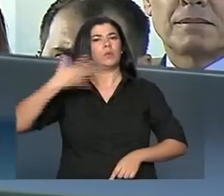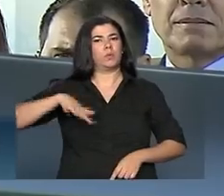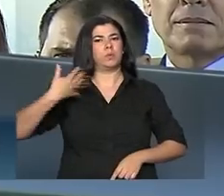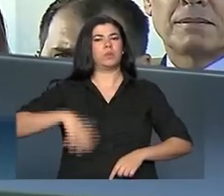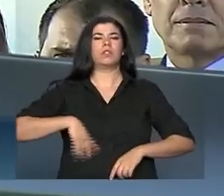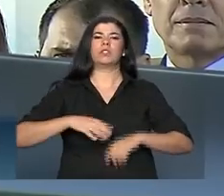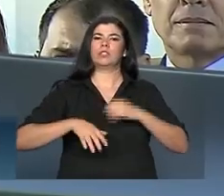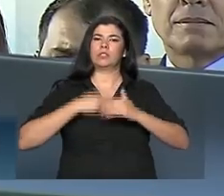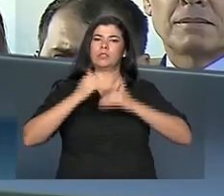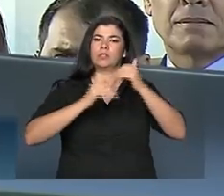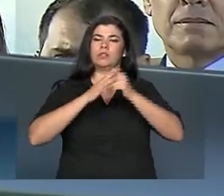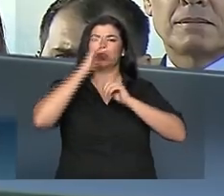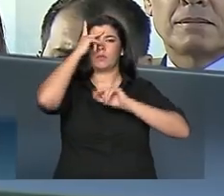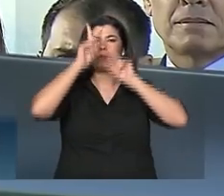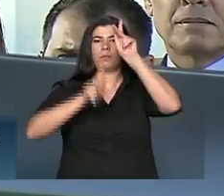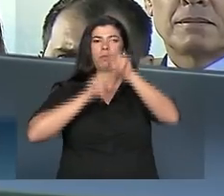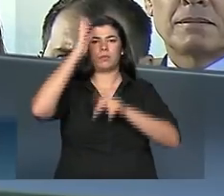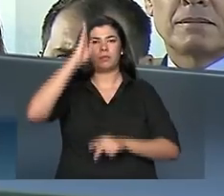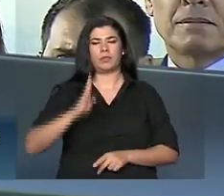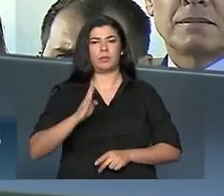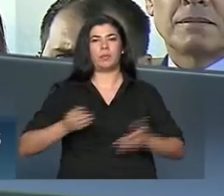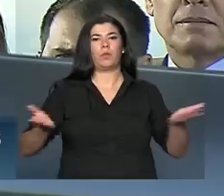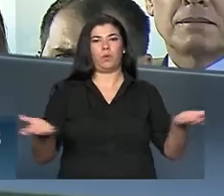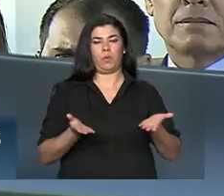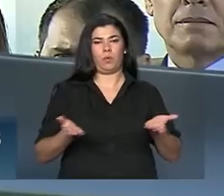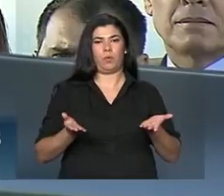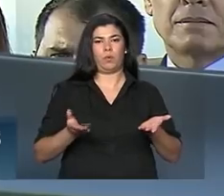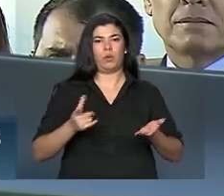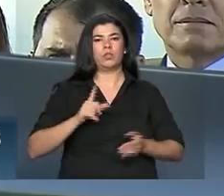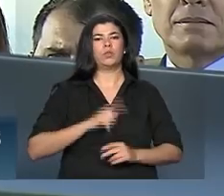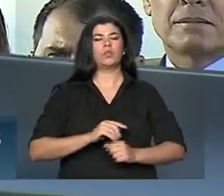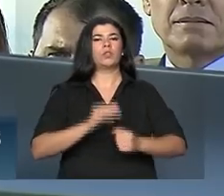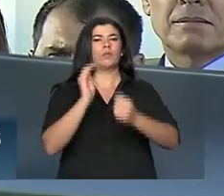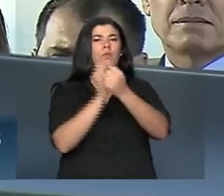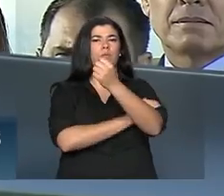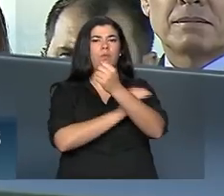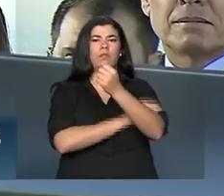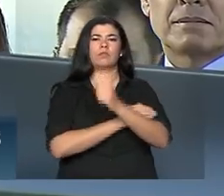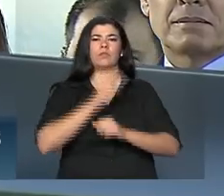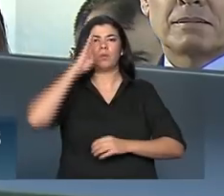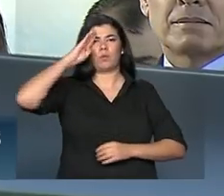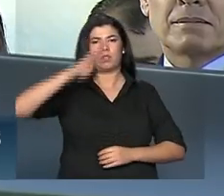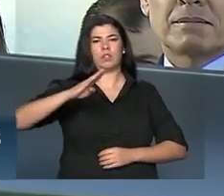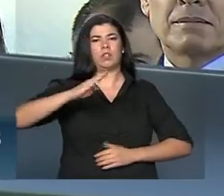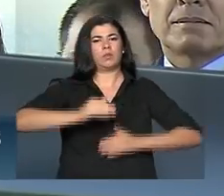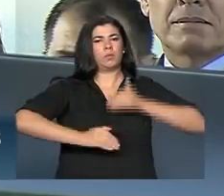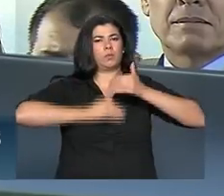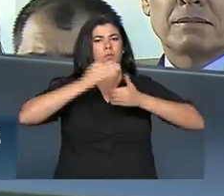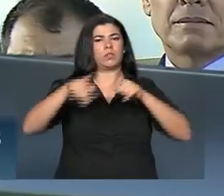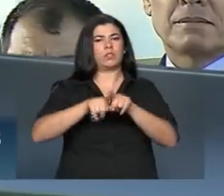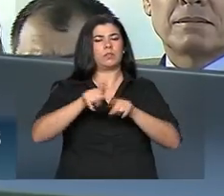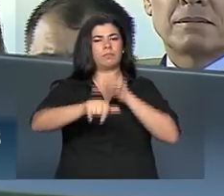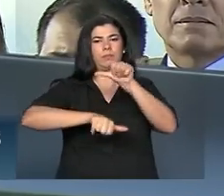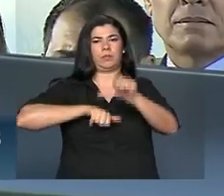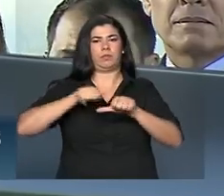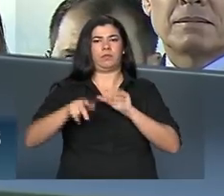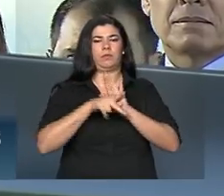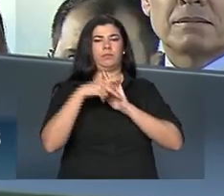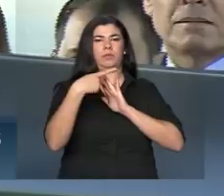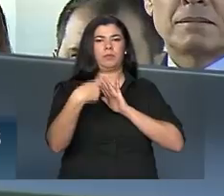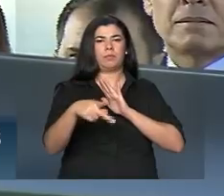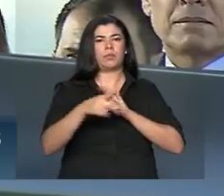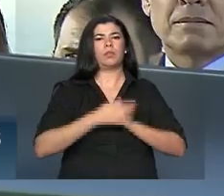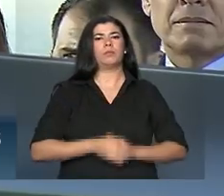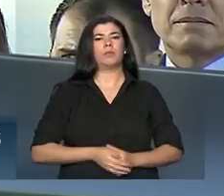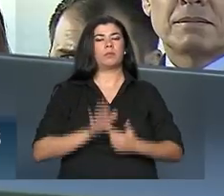povo brasileiro. Hoje, o braço forte e a mão amiga se desdobram no processo de transformação